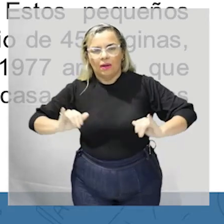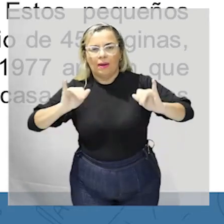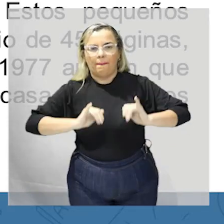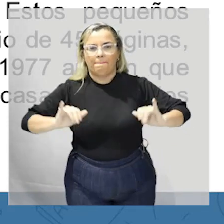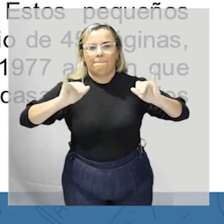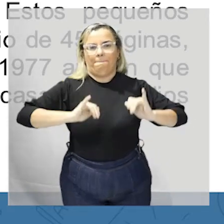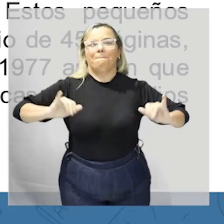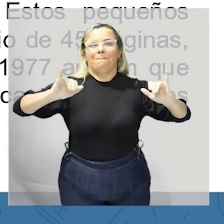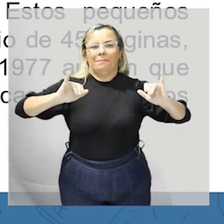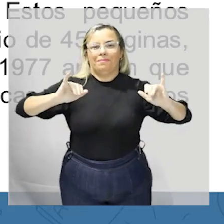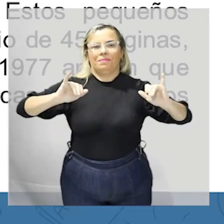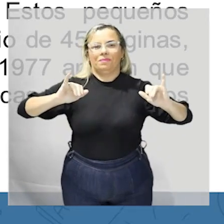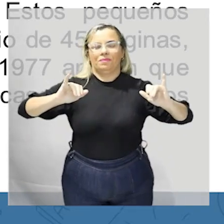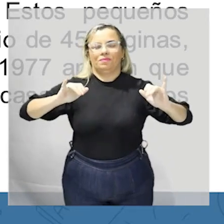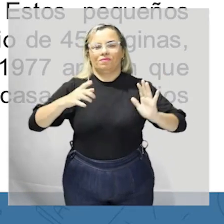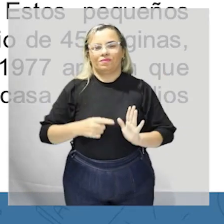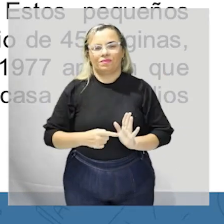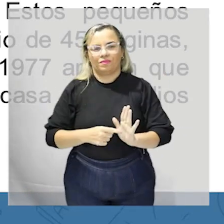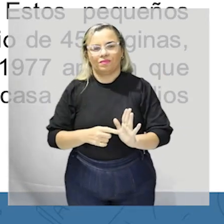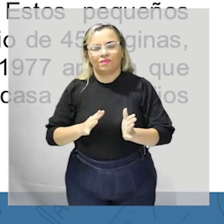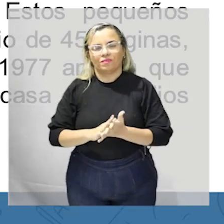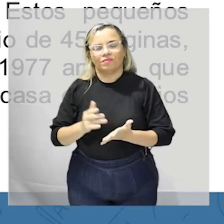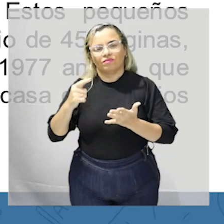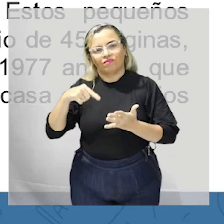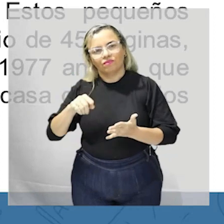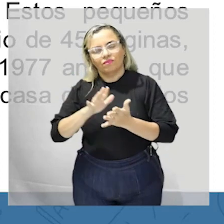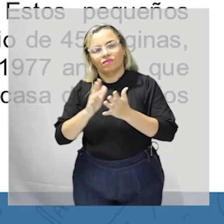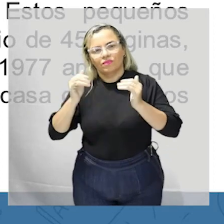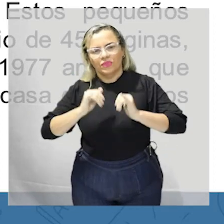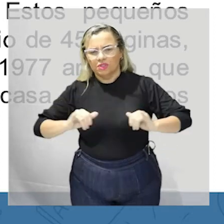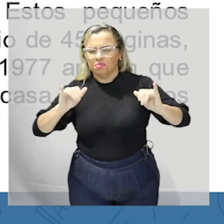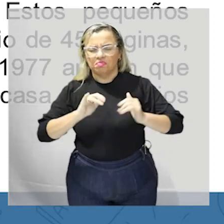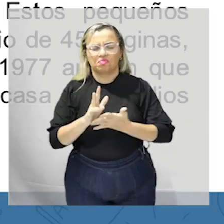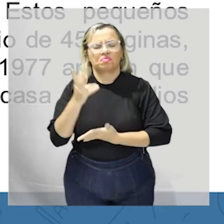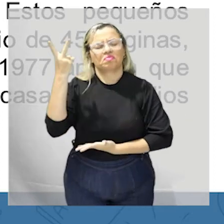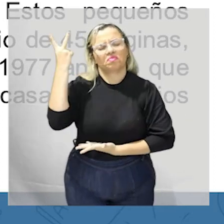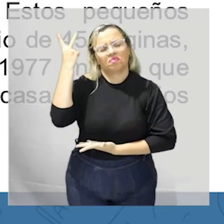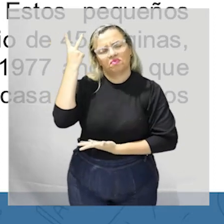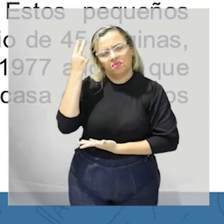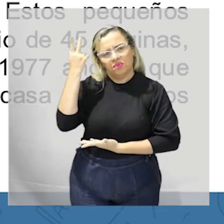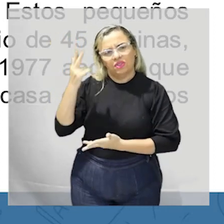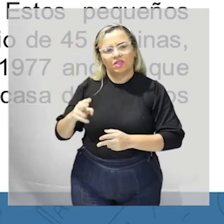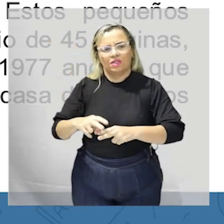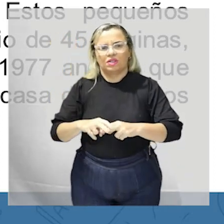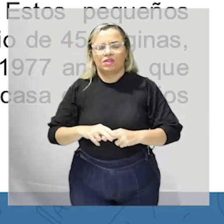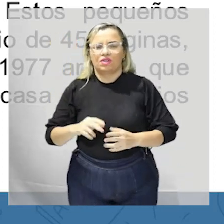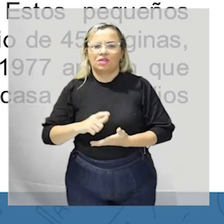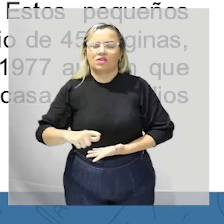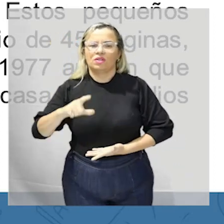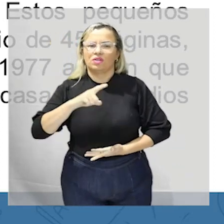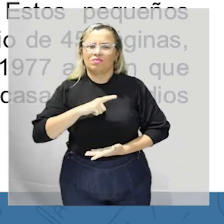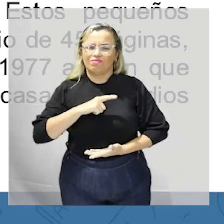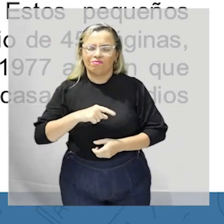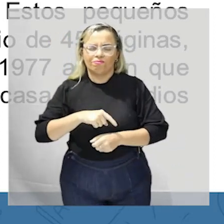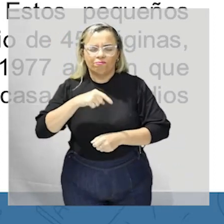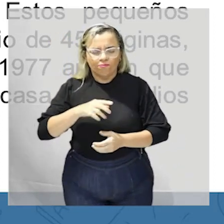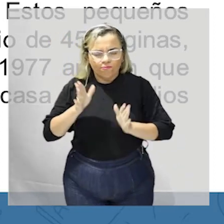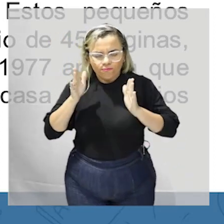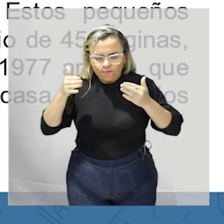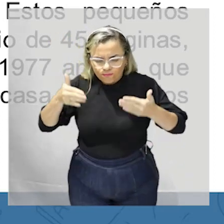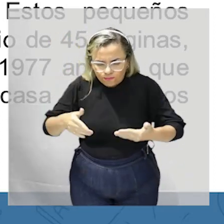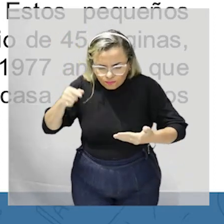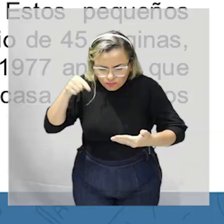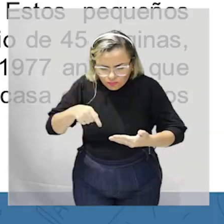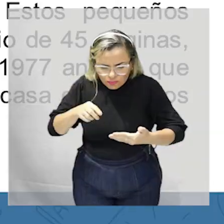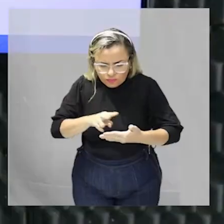Leitura de notícias. As notícias, elas são muito comuns e por isso vocês têm que estar todo o tempo antenado,